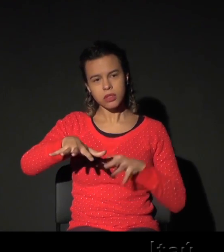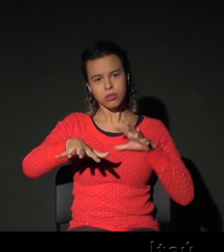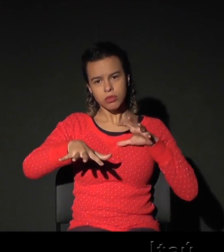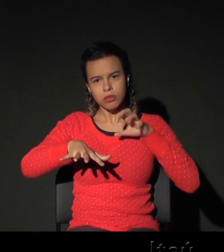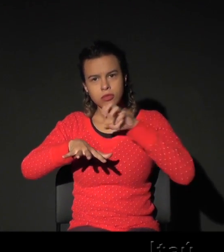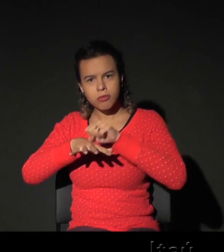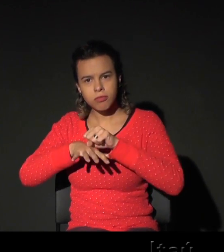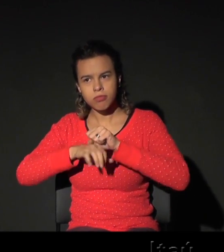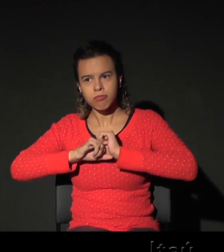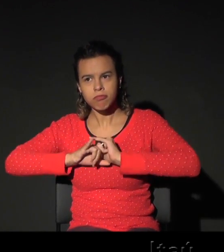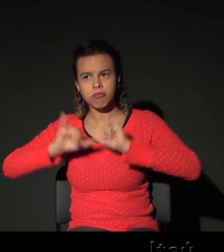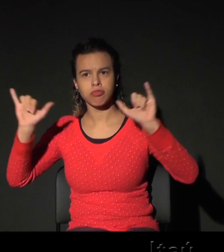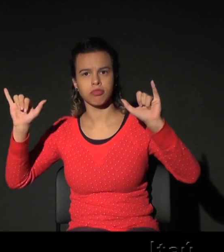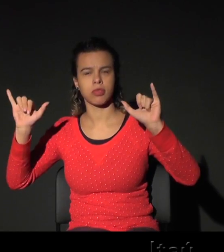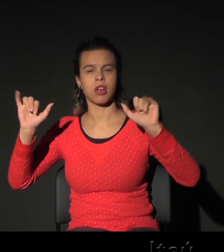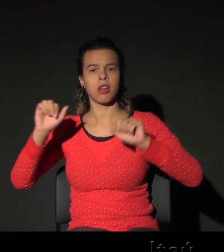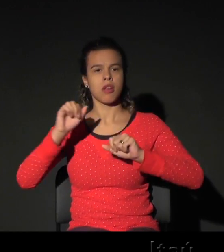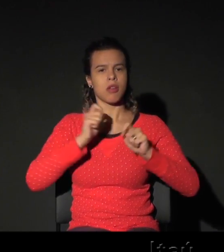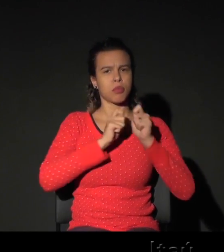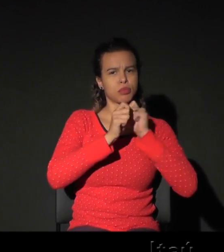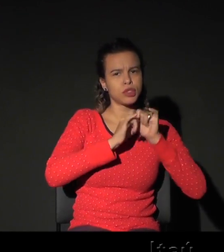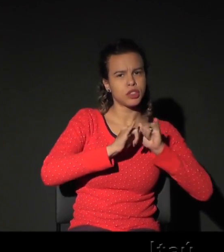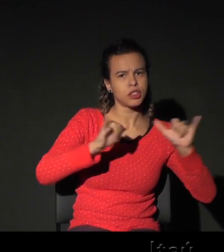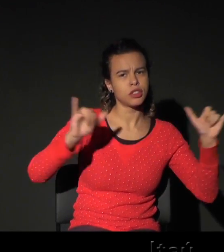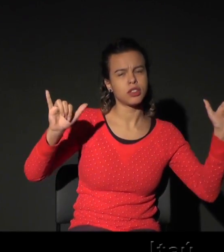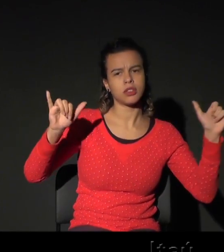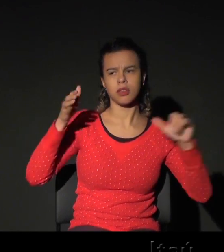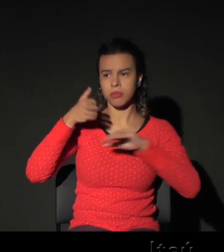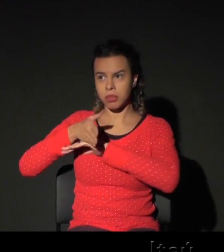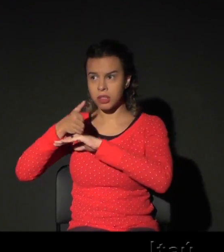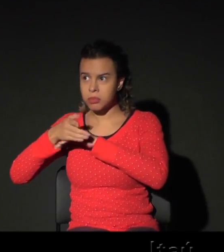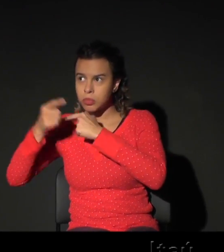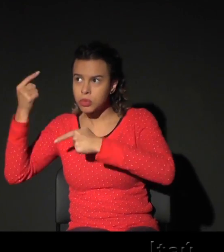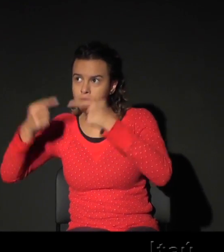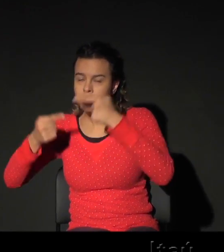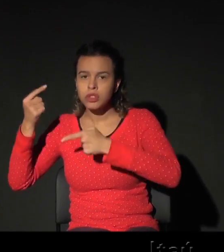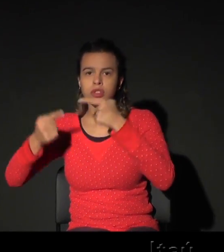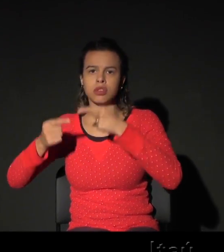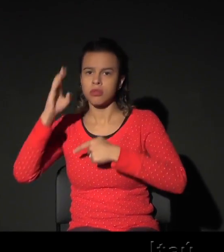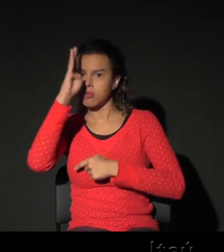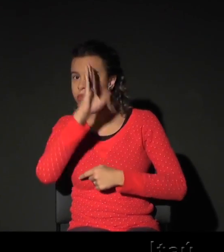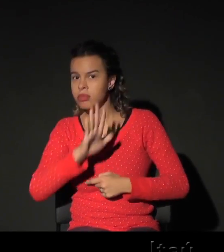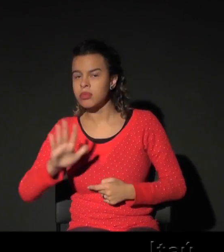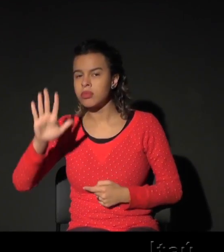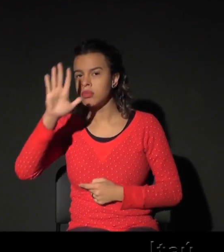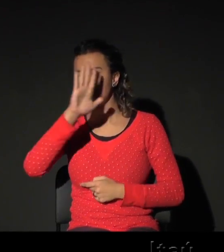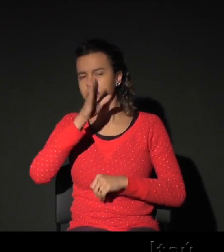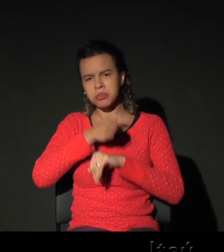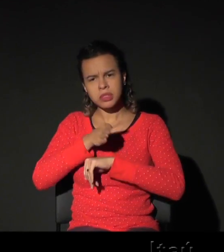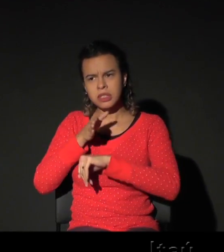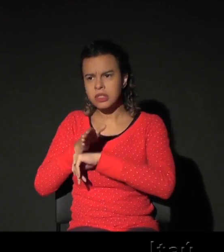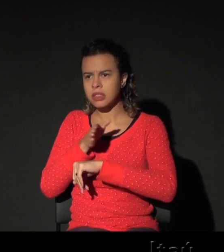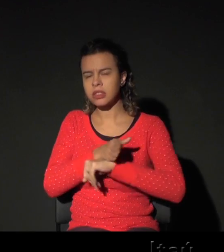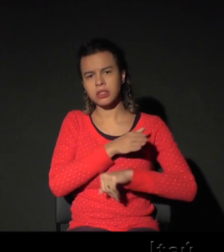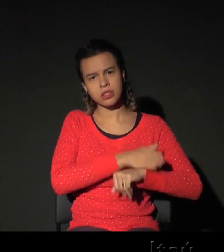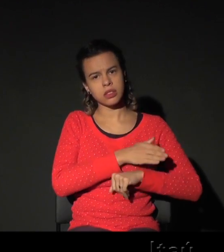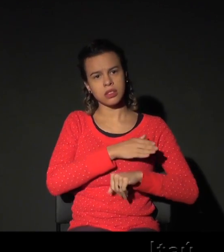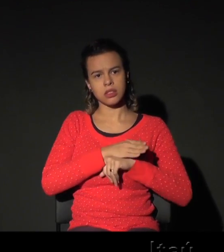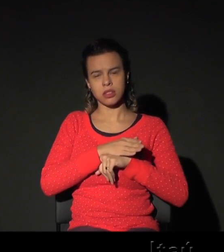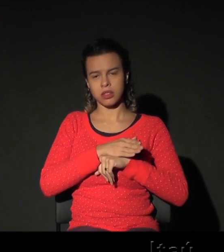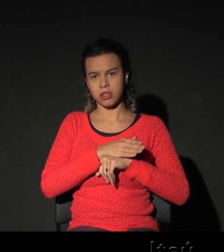as mídias todo esse processo participar da política nacional participar de